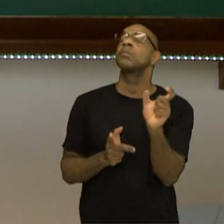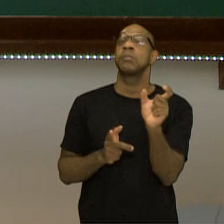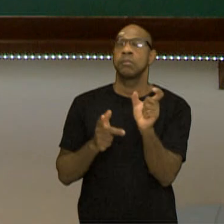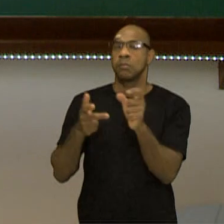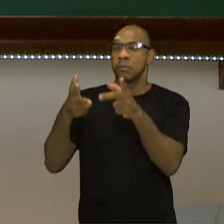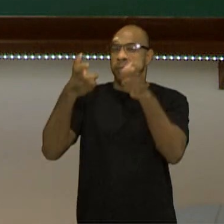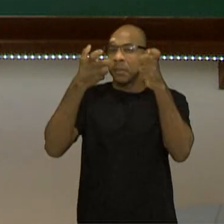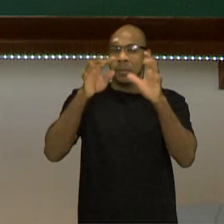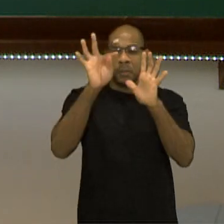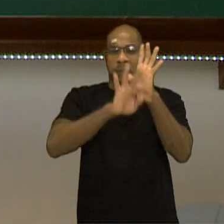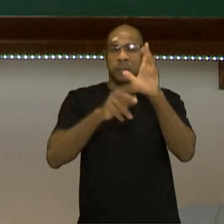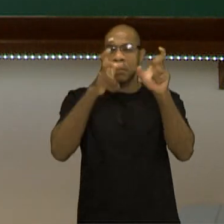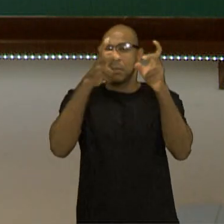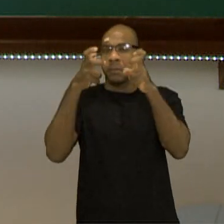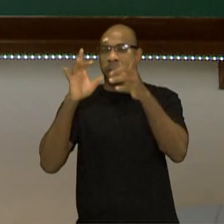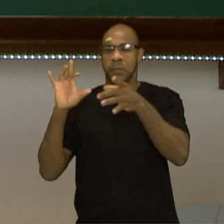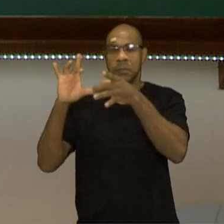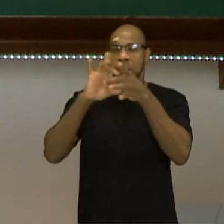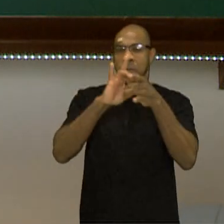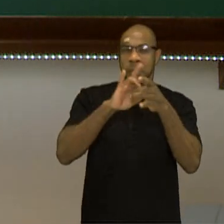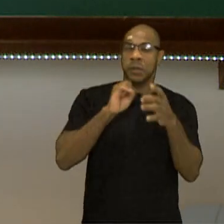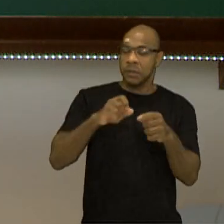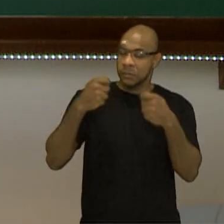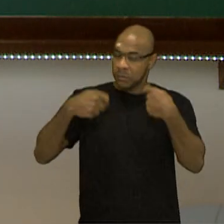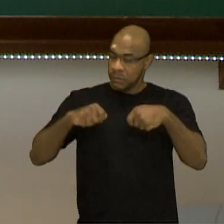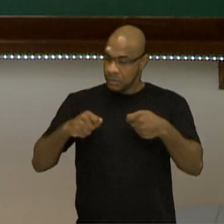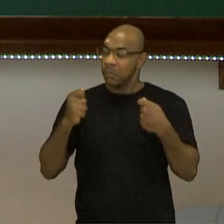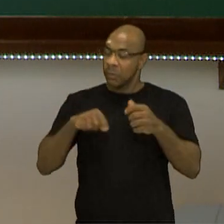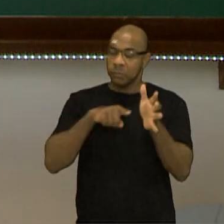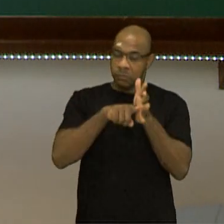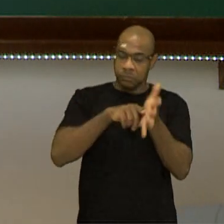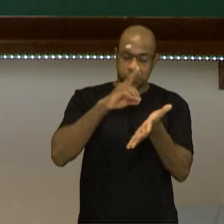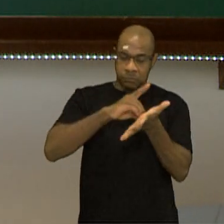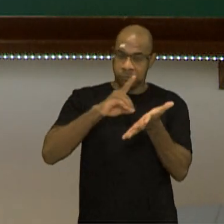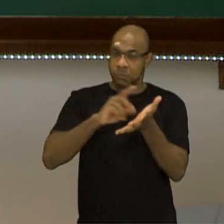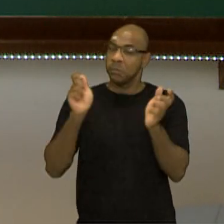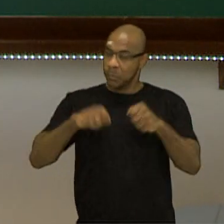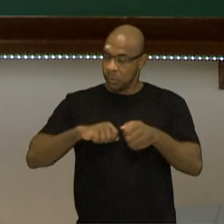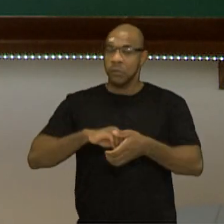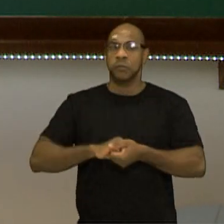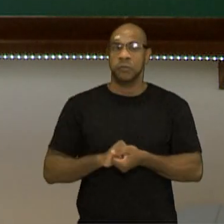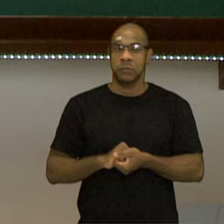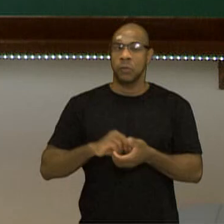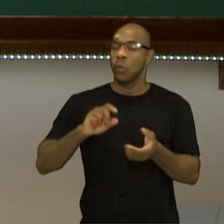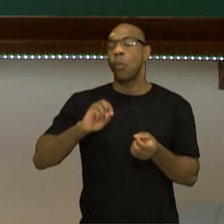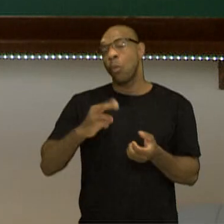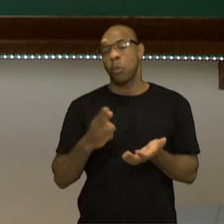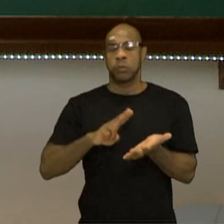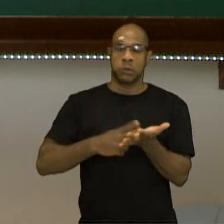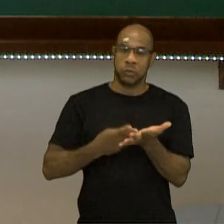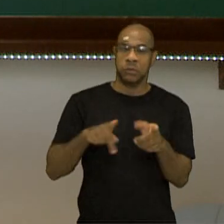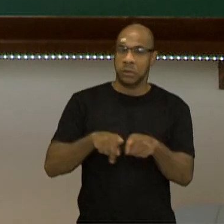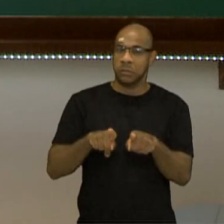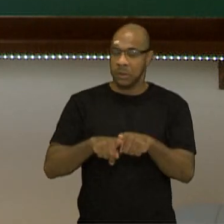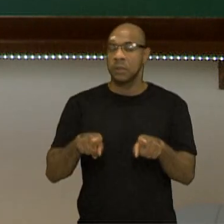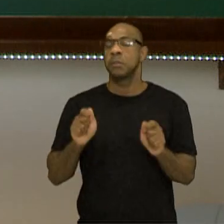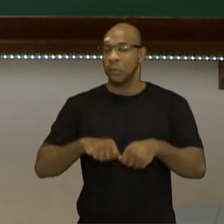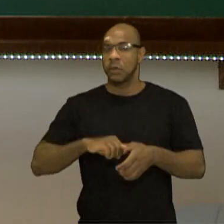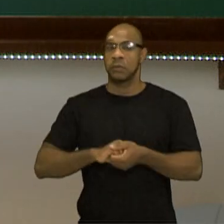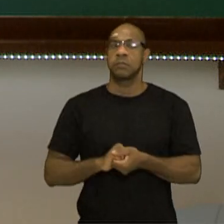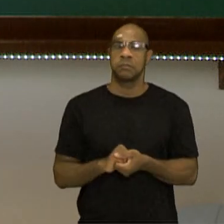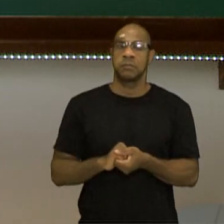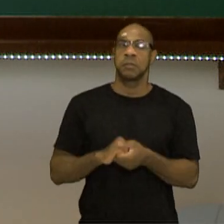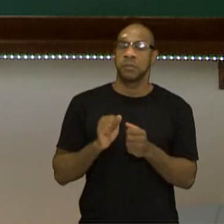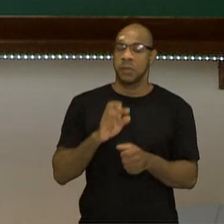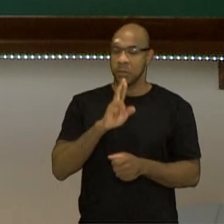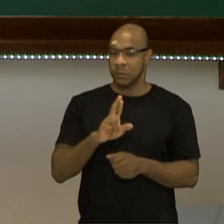o significado. Se for necessário, você pode consultar aí o seu dicionário ou então um tradutor que você tem online aí, para que você